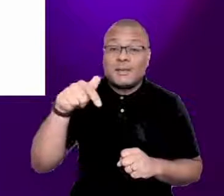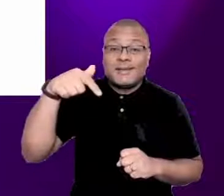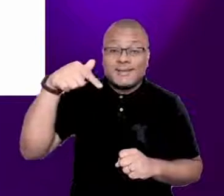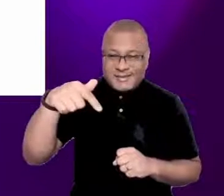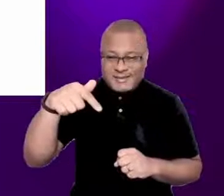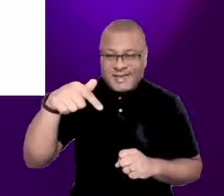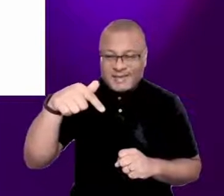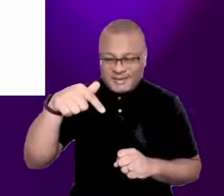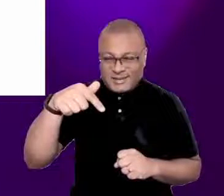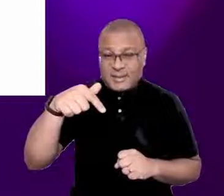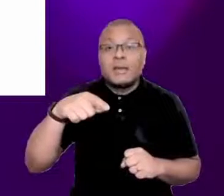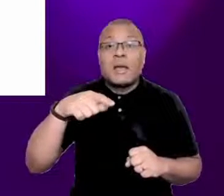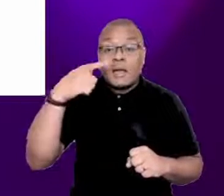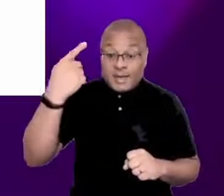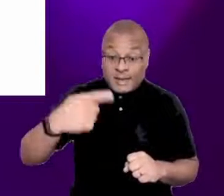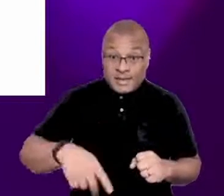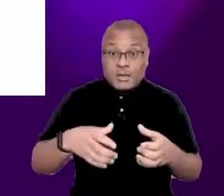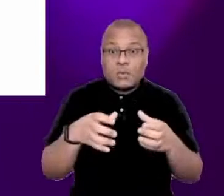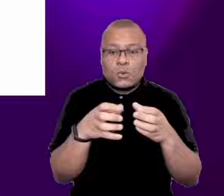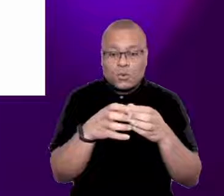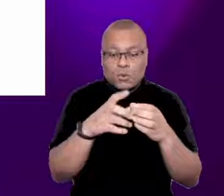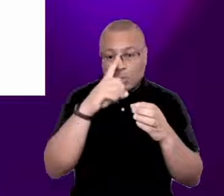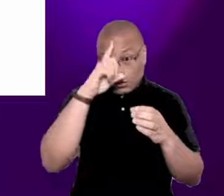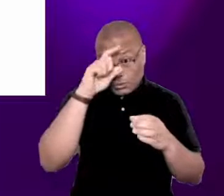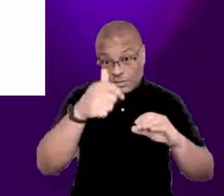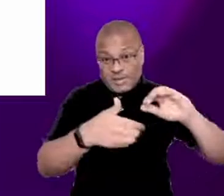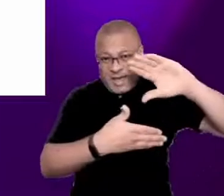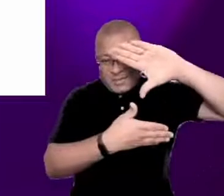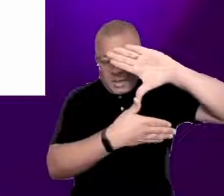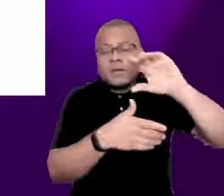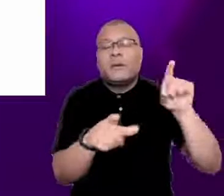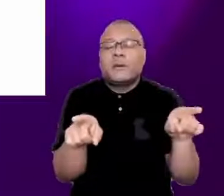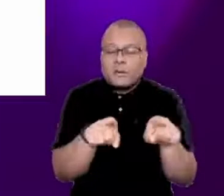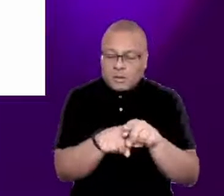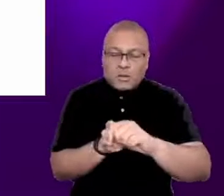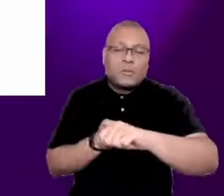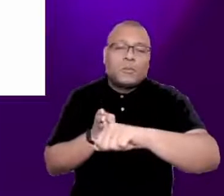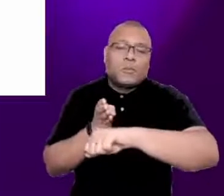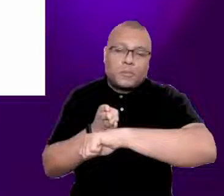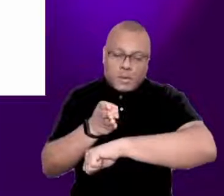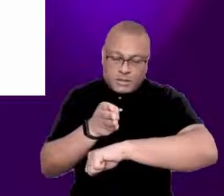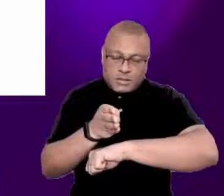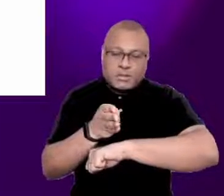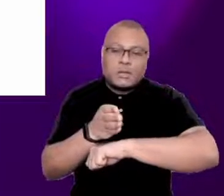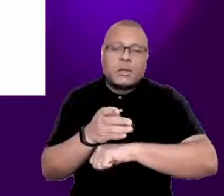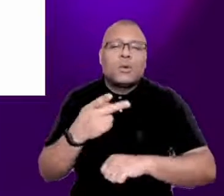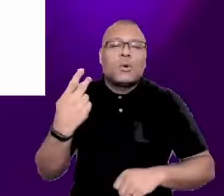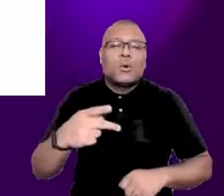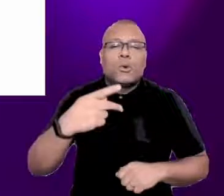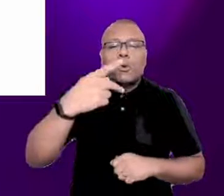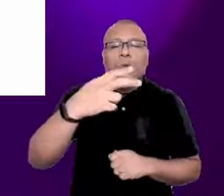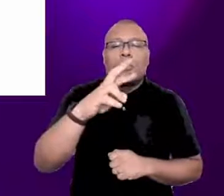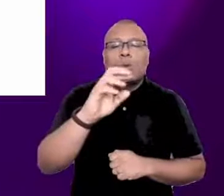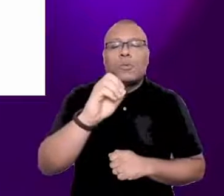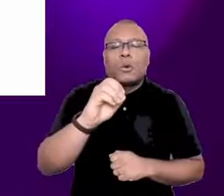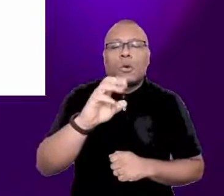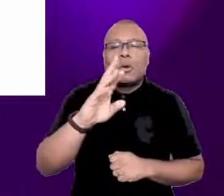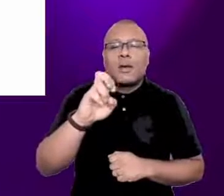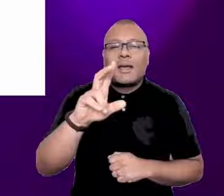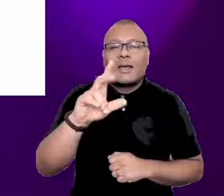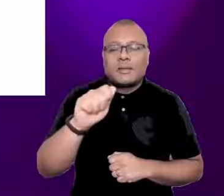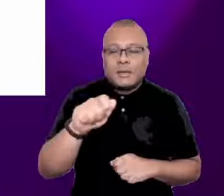do Américas que participam desse programa, né, o Procardíaco, o Alvorada